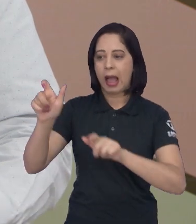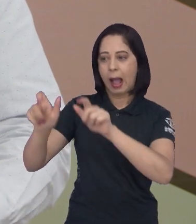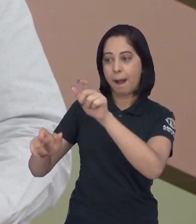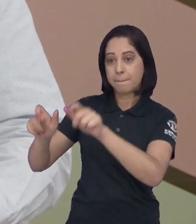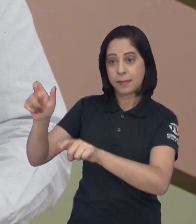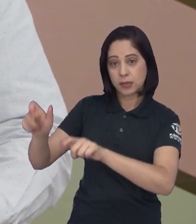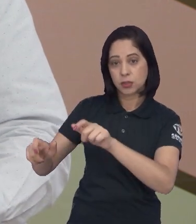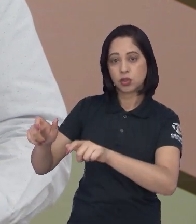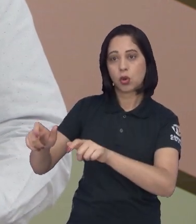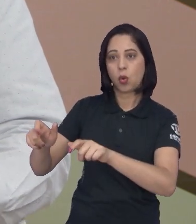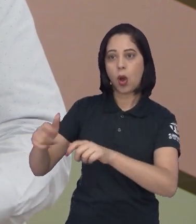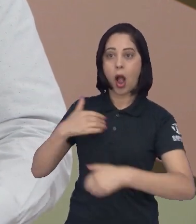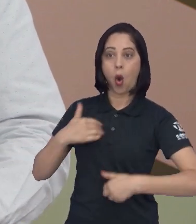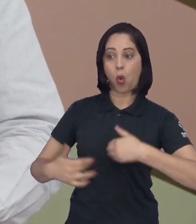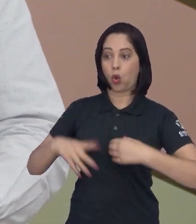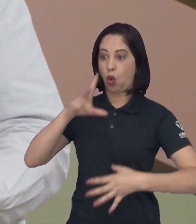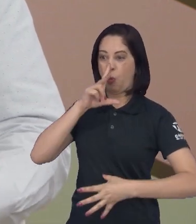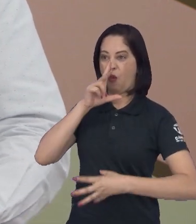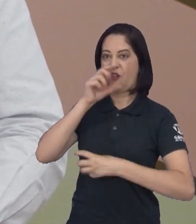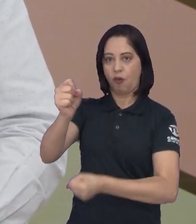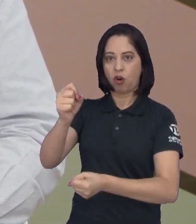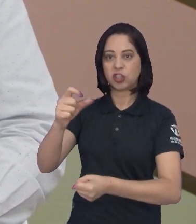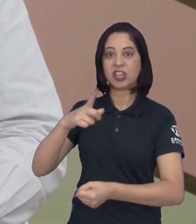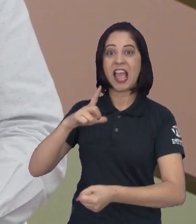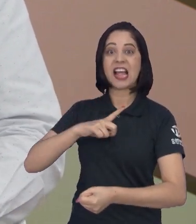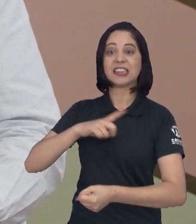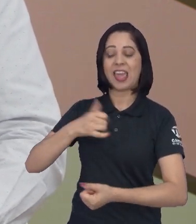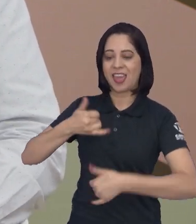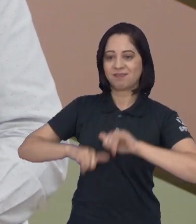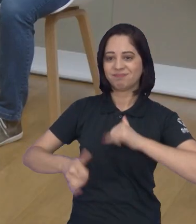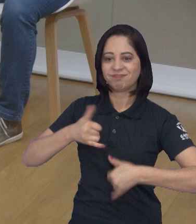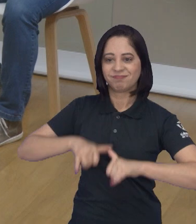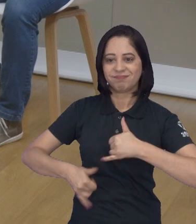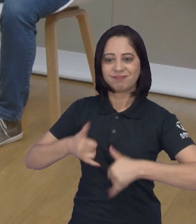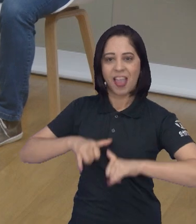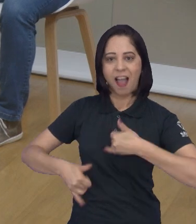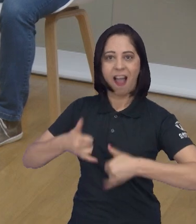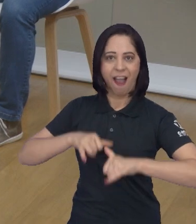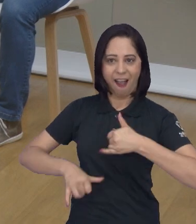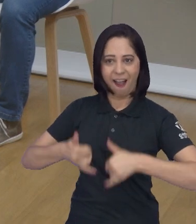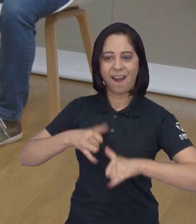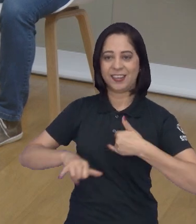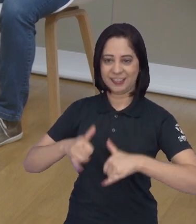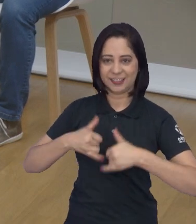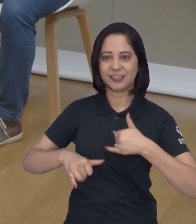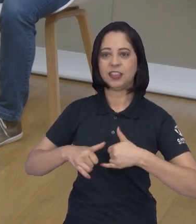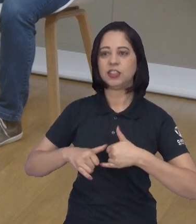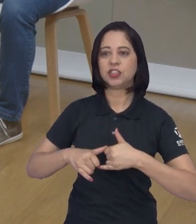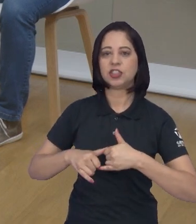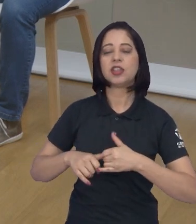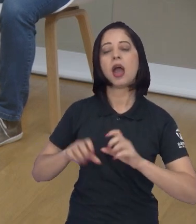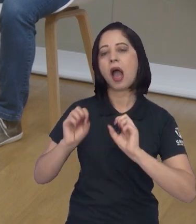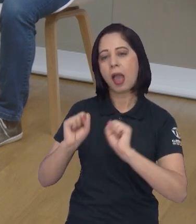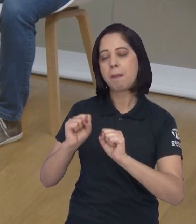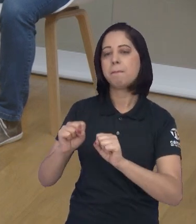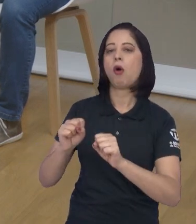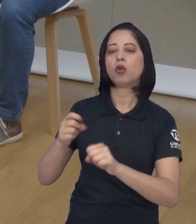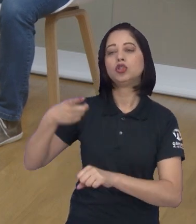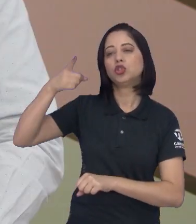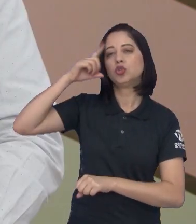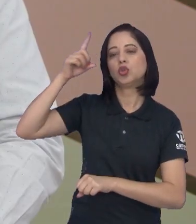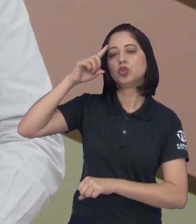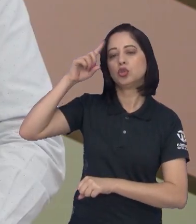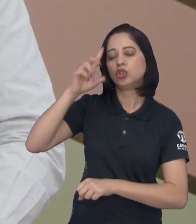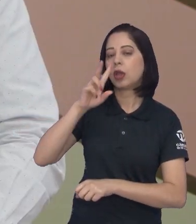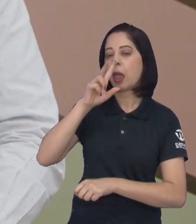melhor condicionamento físico tem mais energia vamos falar assim para desempenhar suas atividades corriqueiras do dia a dia eh ele